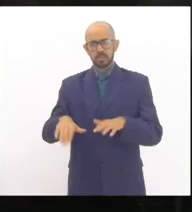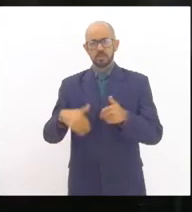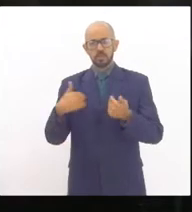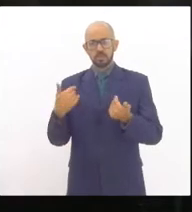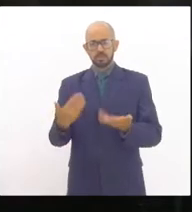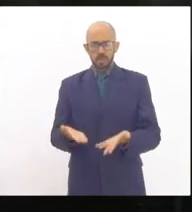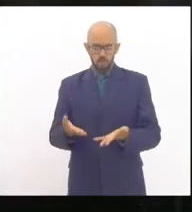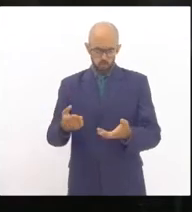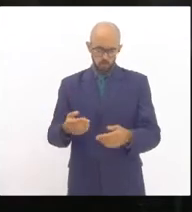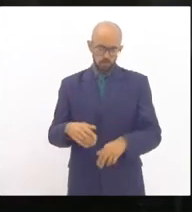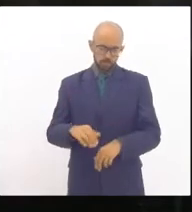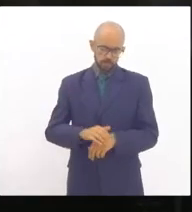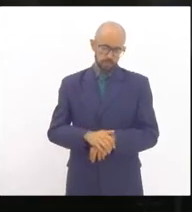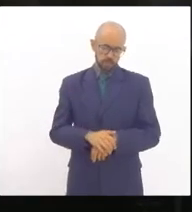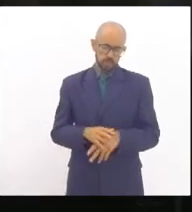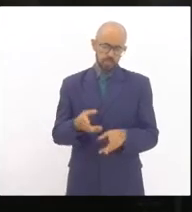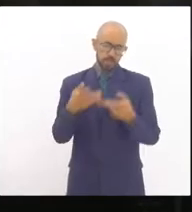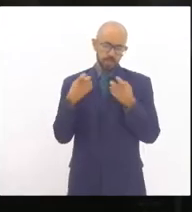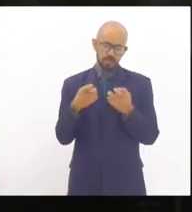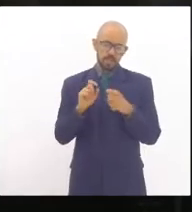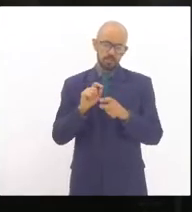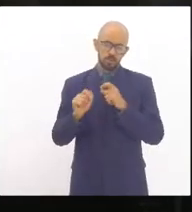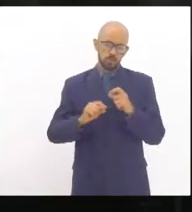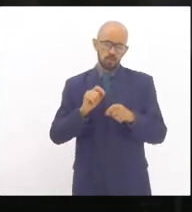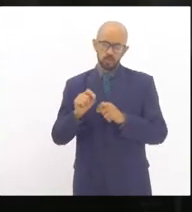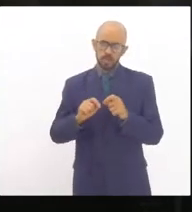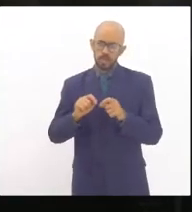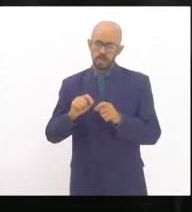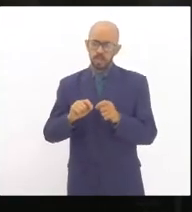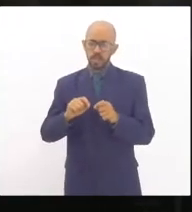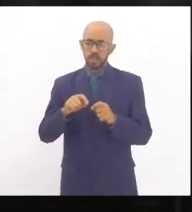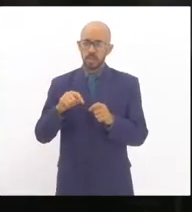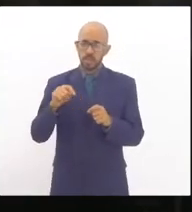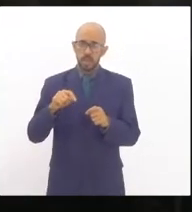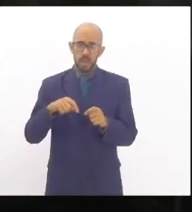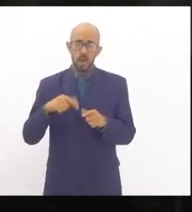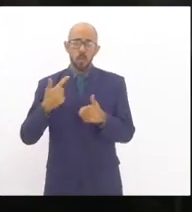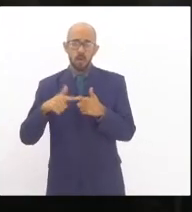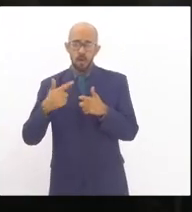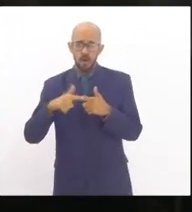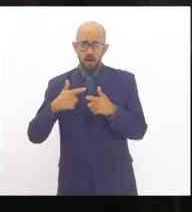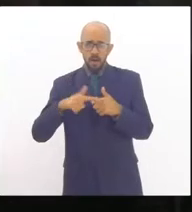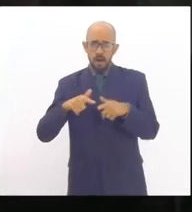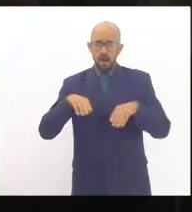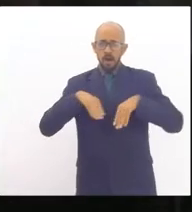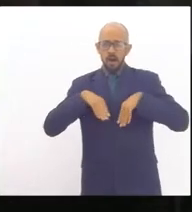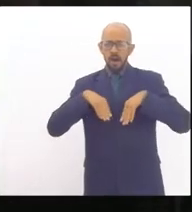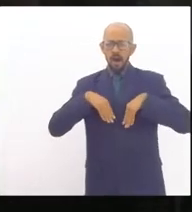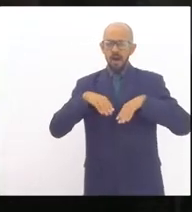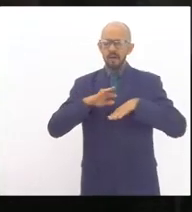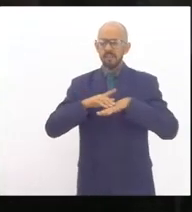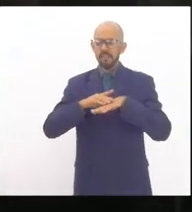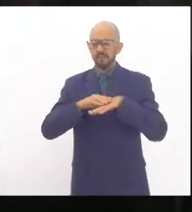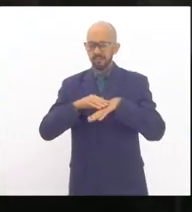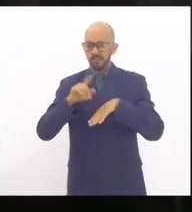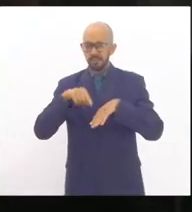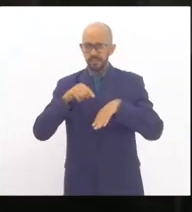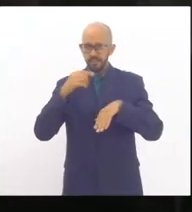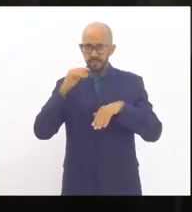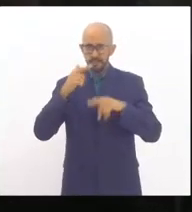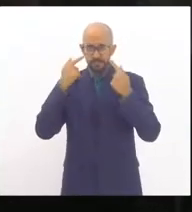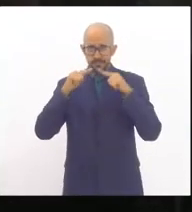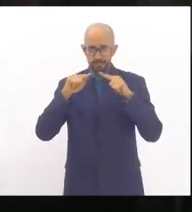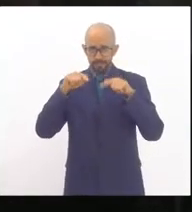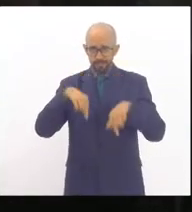gente verifica Sem dúvida nenhuma que a questão da tuberculose é algo grave no estado do Rio de Janeiro tem